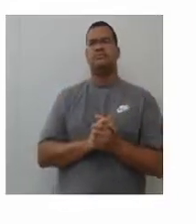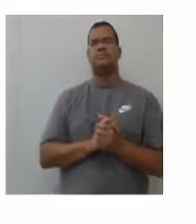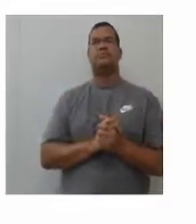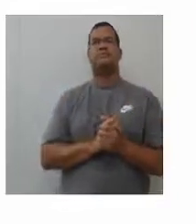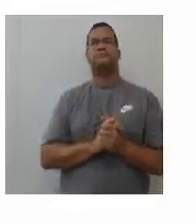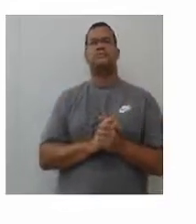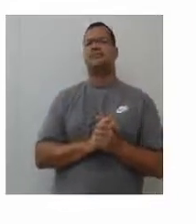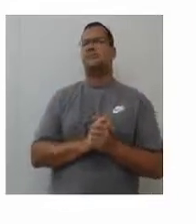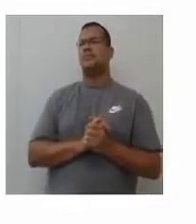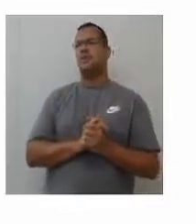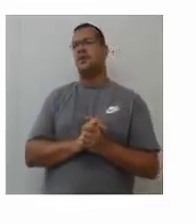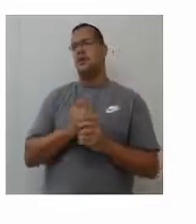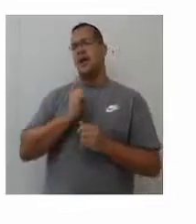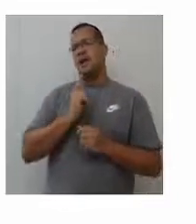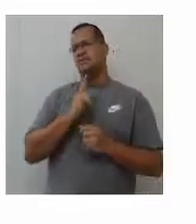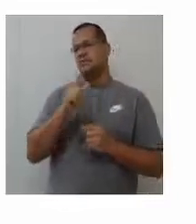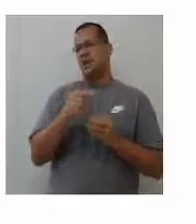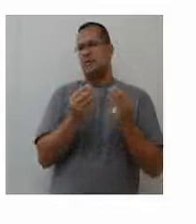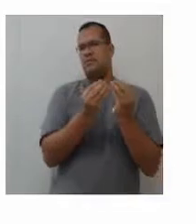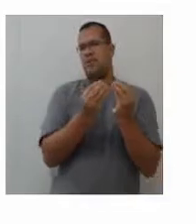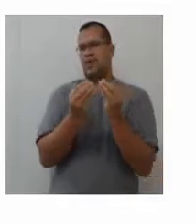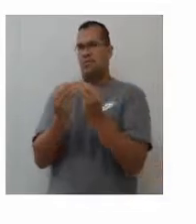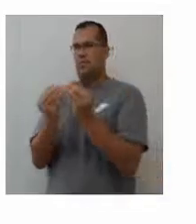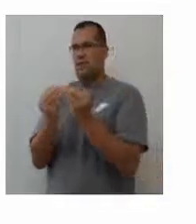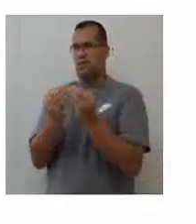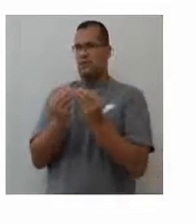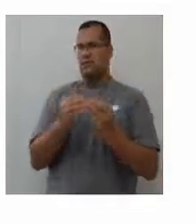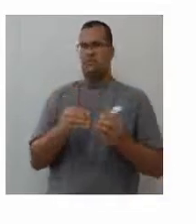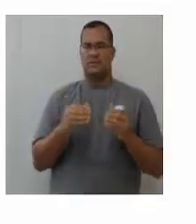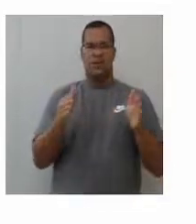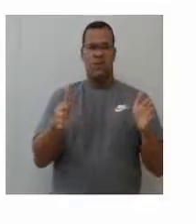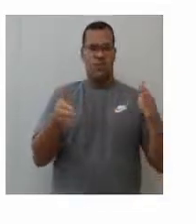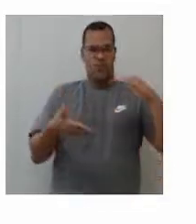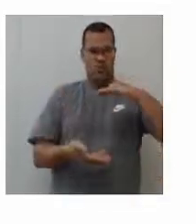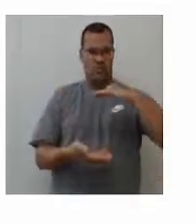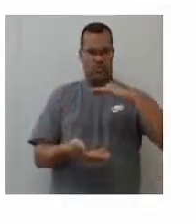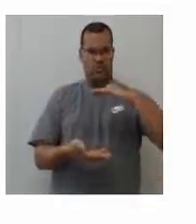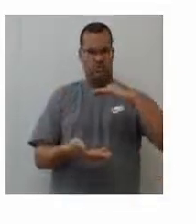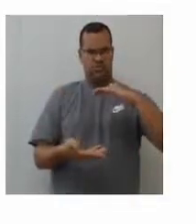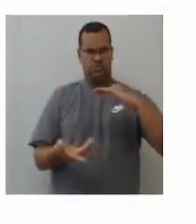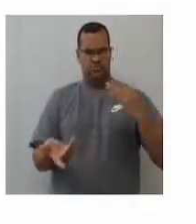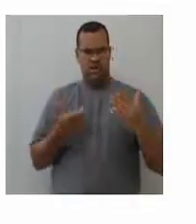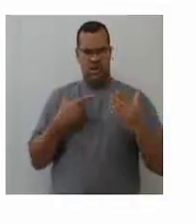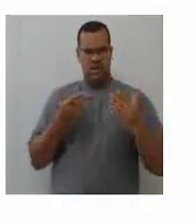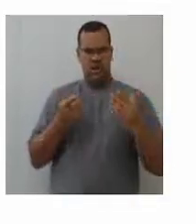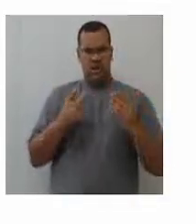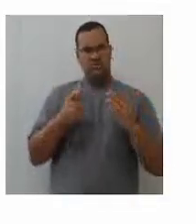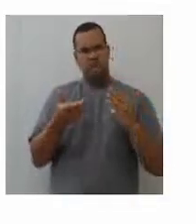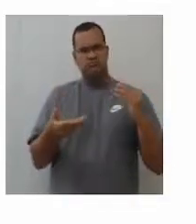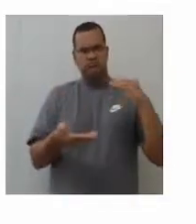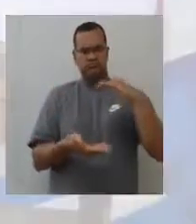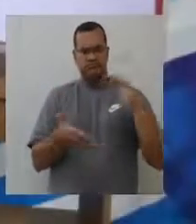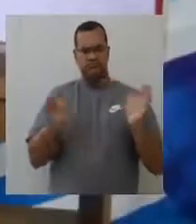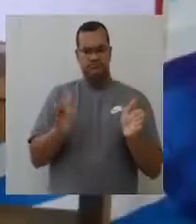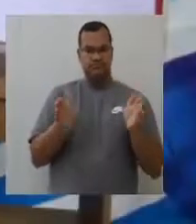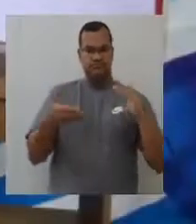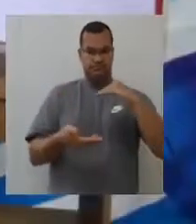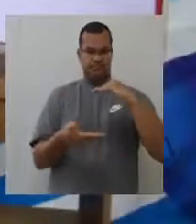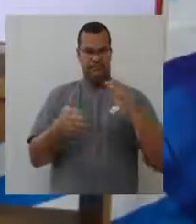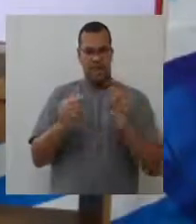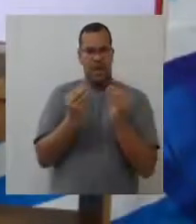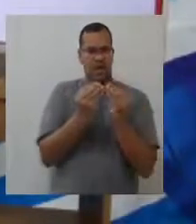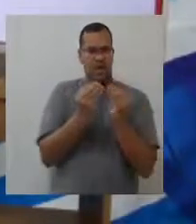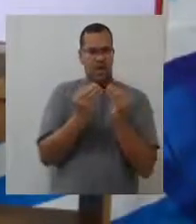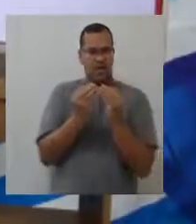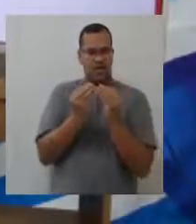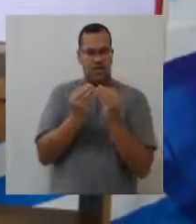Então, as moléculas nessa fase aí cúbica, elas são organizadas, né? Elas formam um